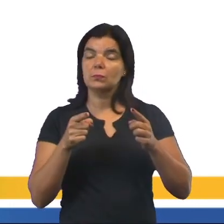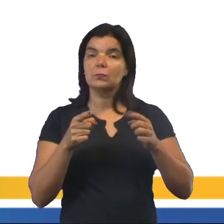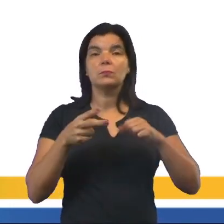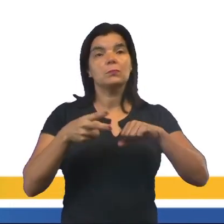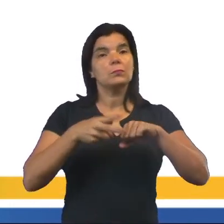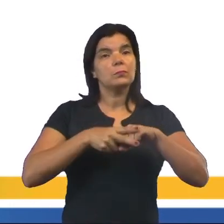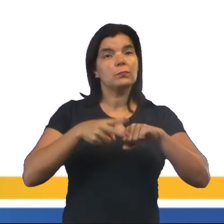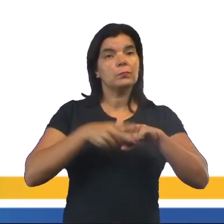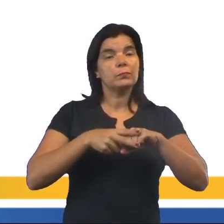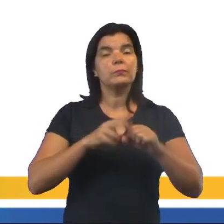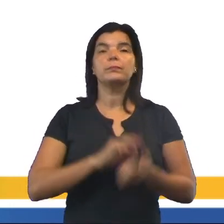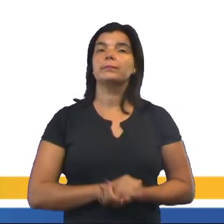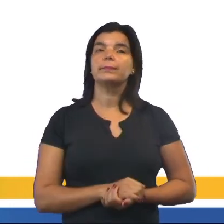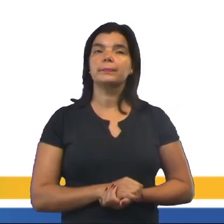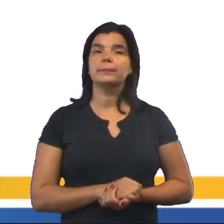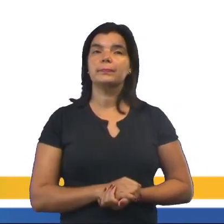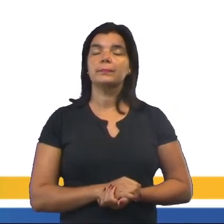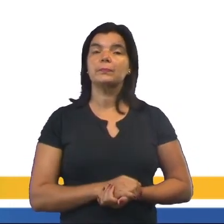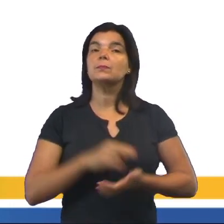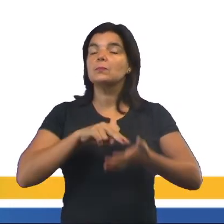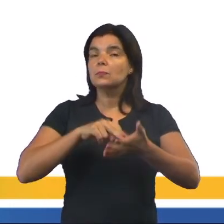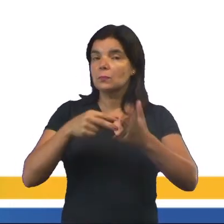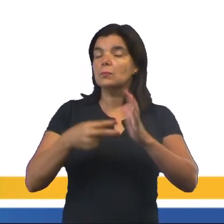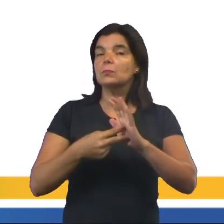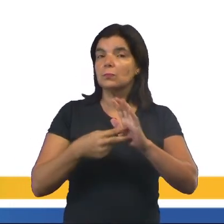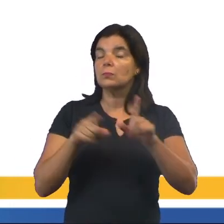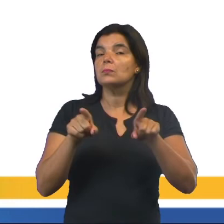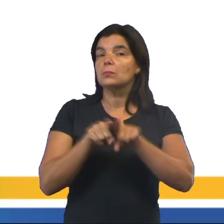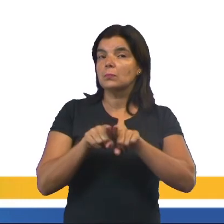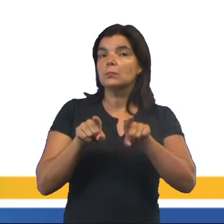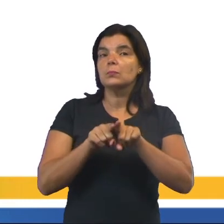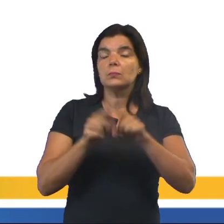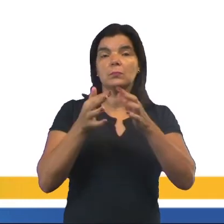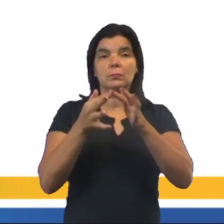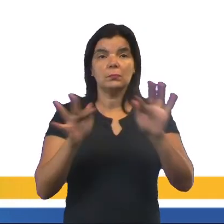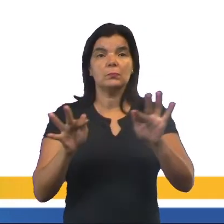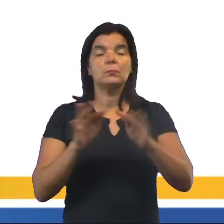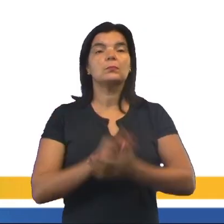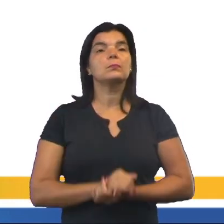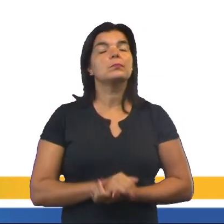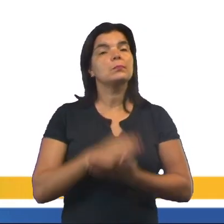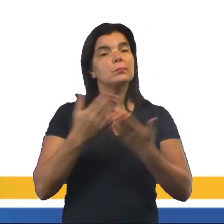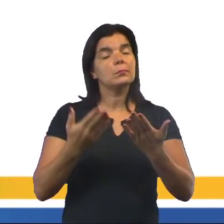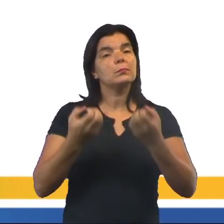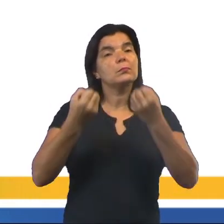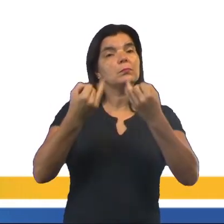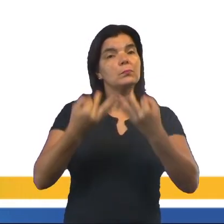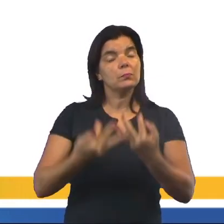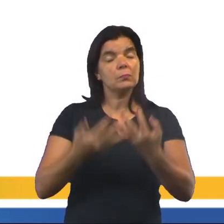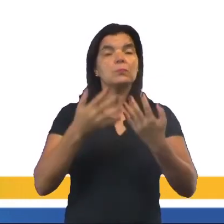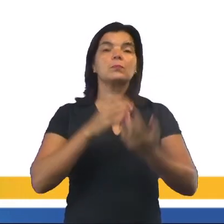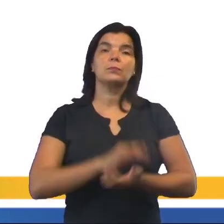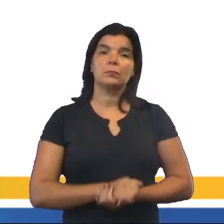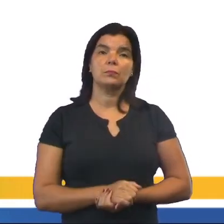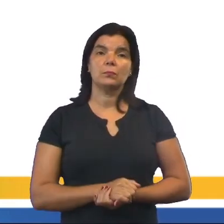tempo verbal e o sentido também da nossa frase. Neste caso, estamos falando de